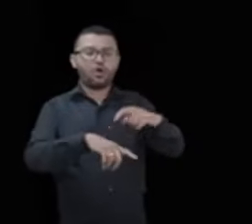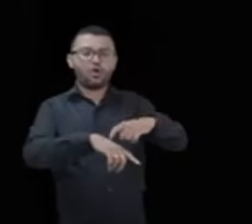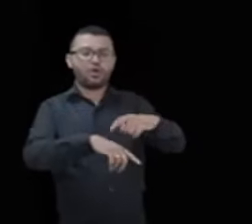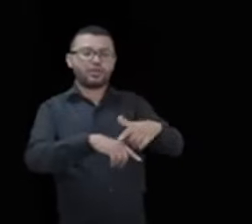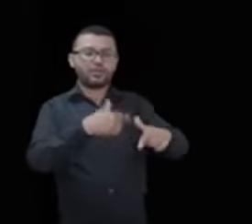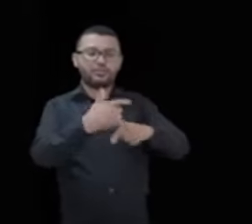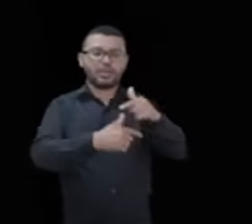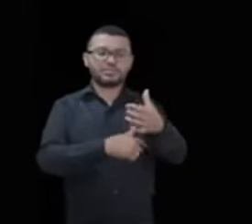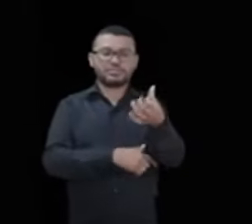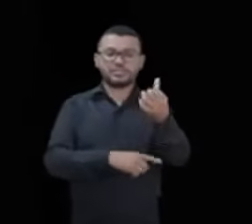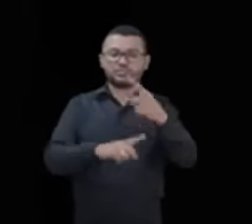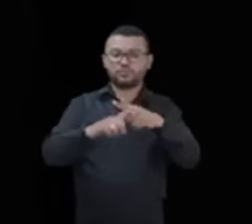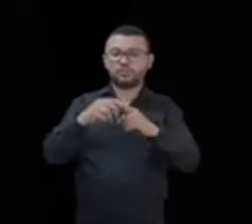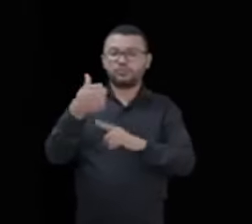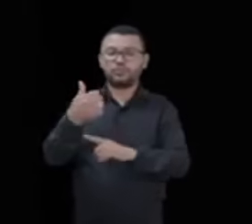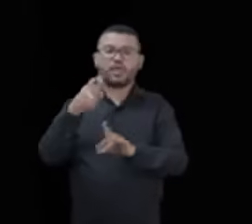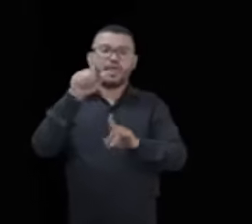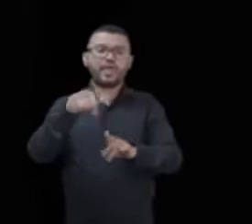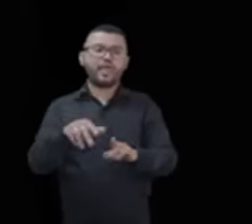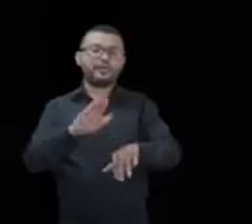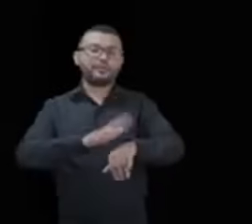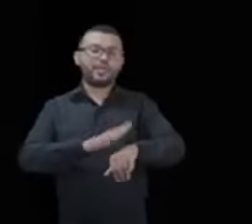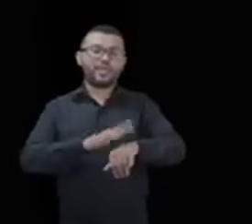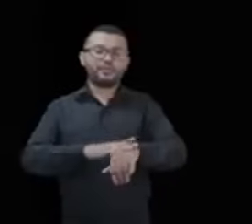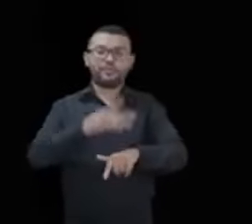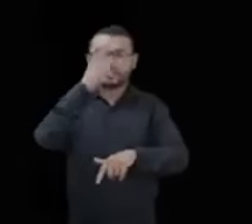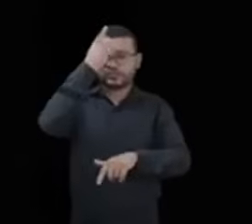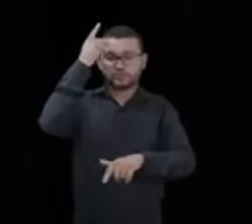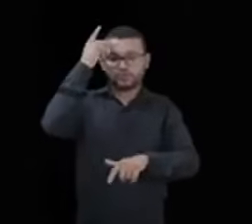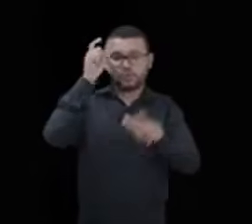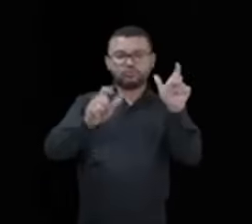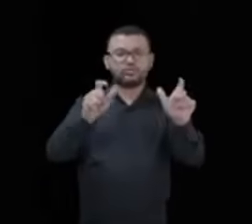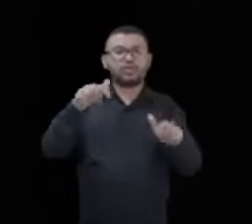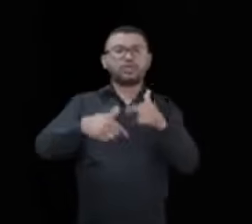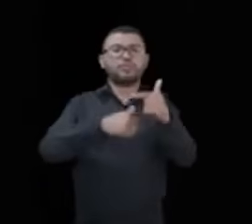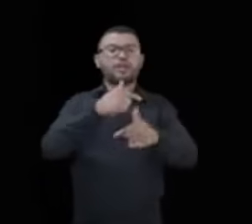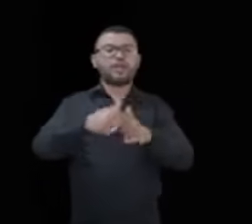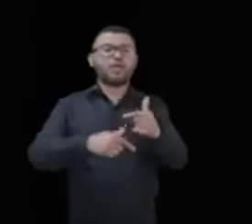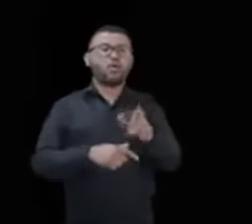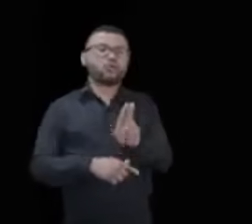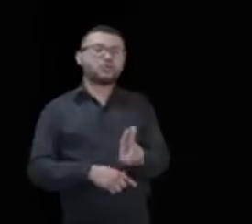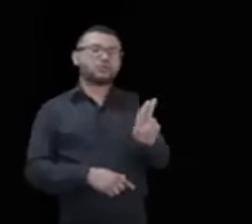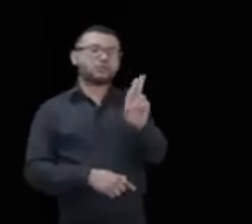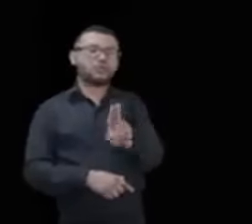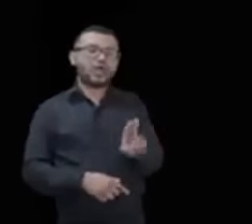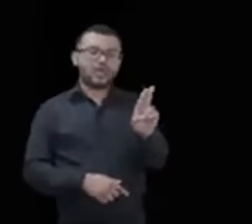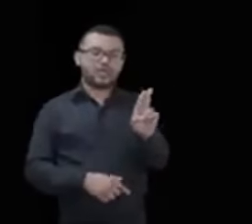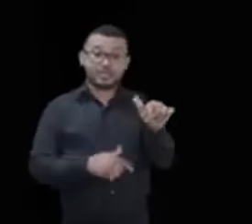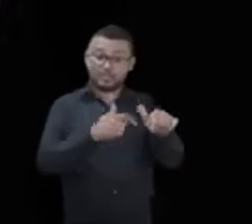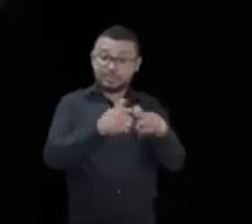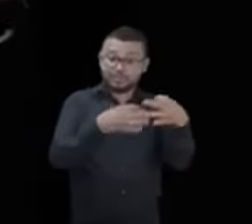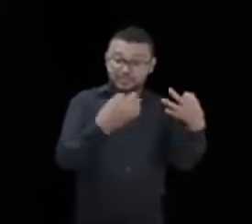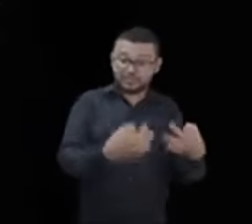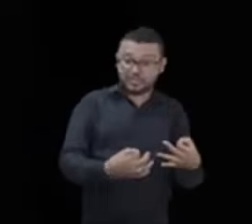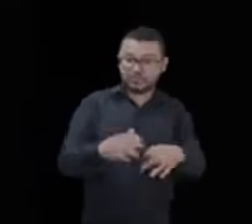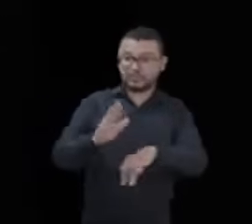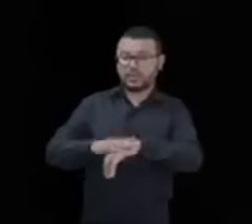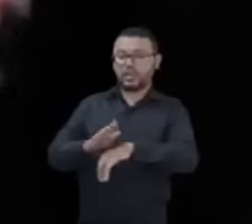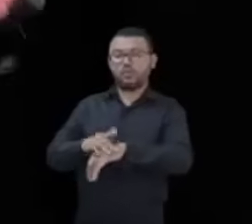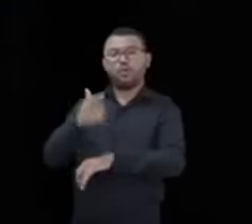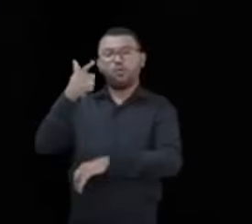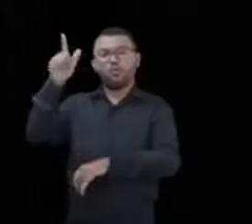6x1 é dizer o quanto do tempo do trabalhador e da trabalhadora será ocupada pelo trabalho e o quanto do tempo